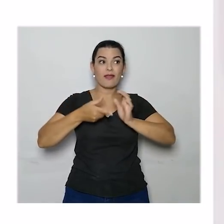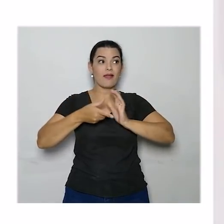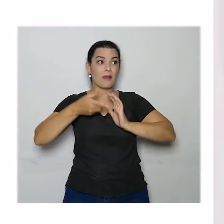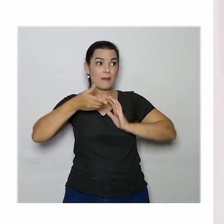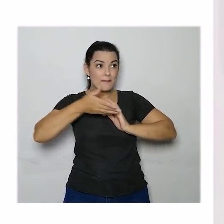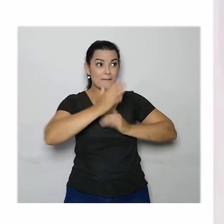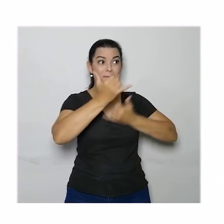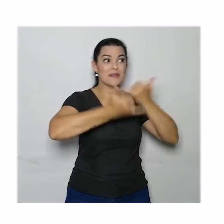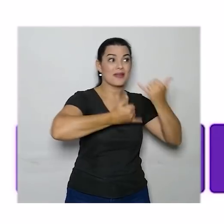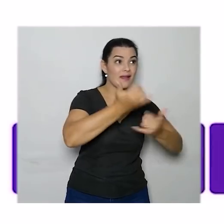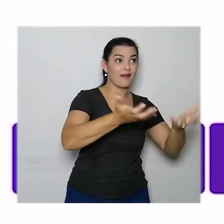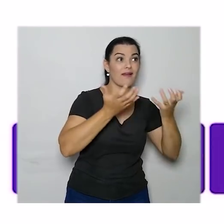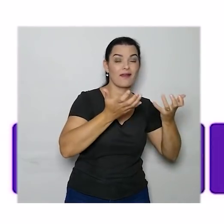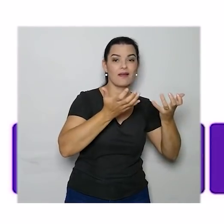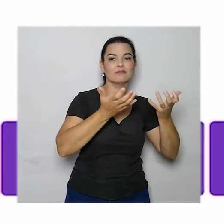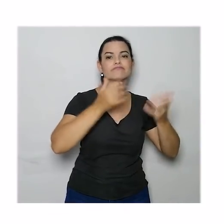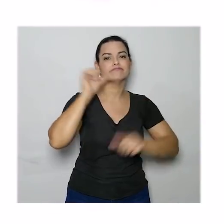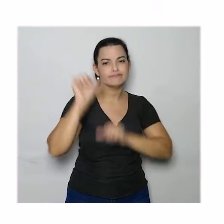Pedro vira porco espinho.